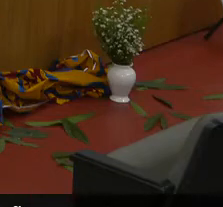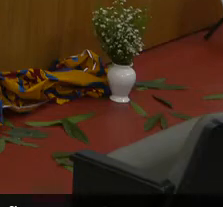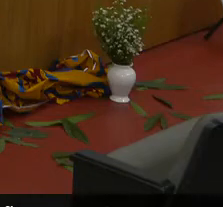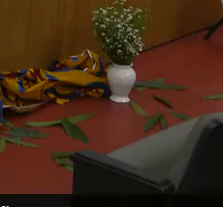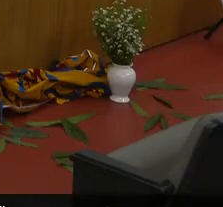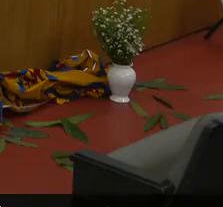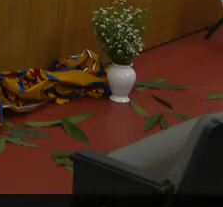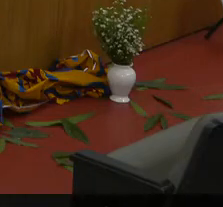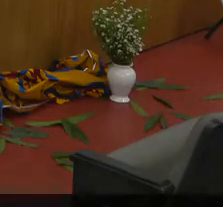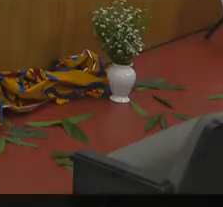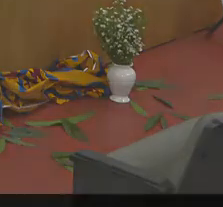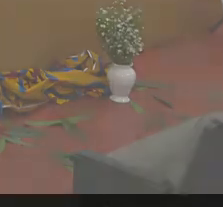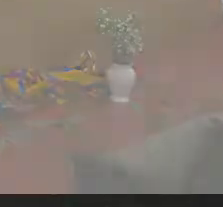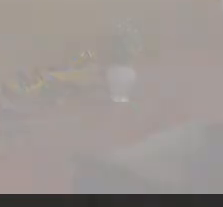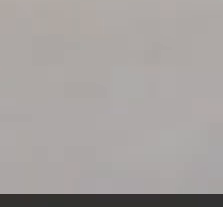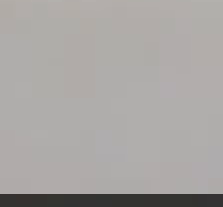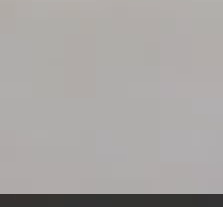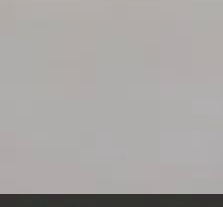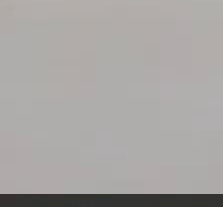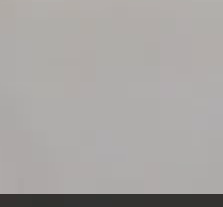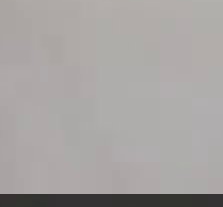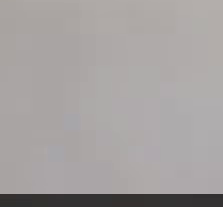E aí